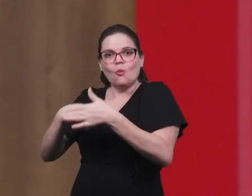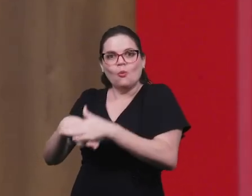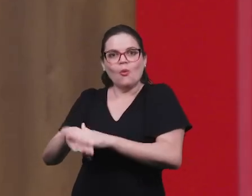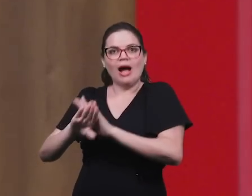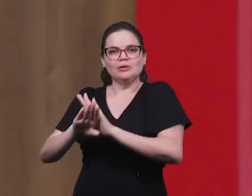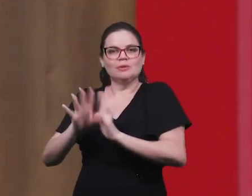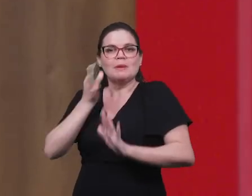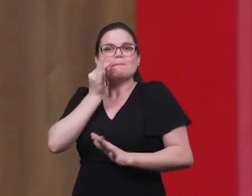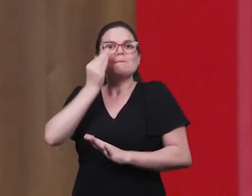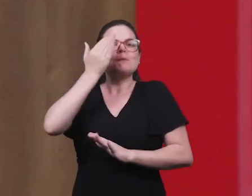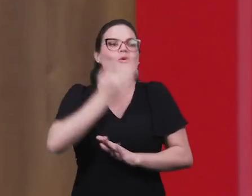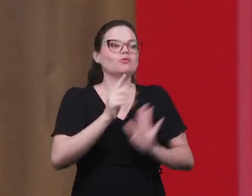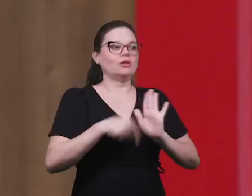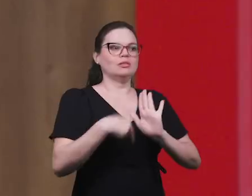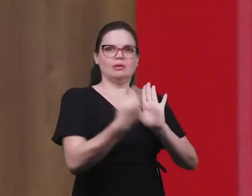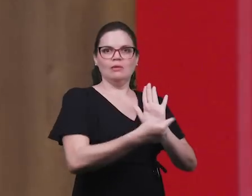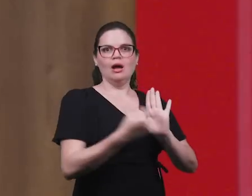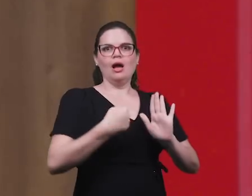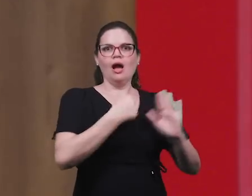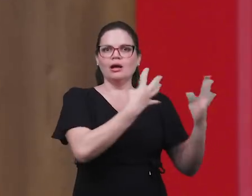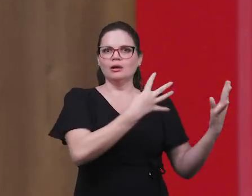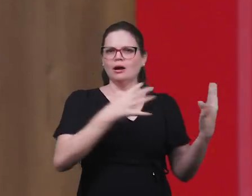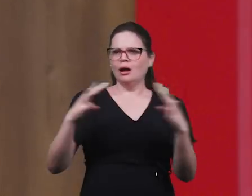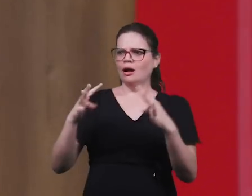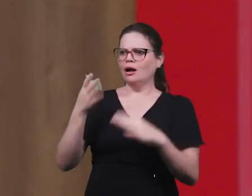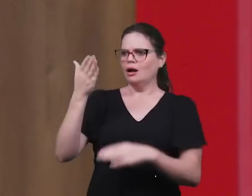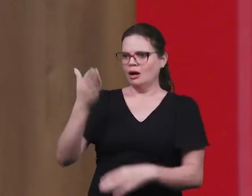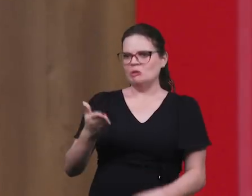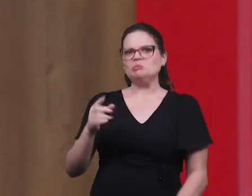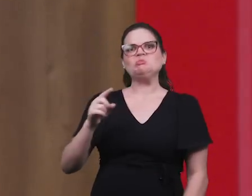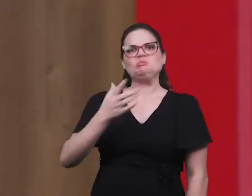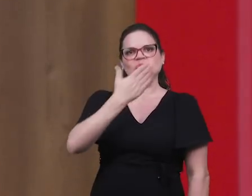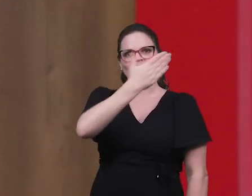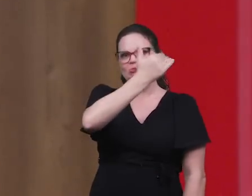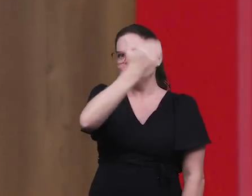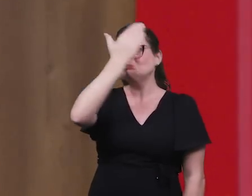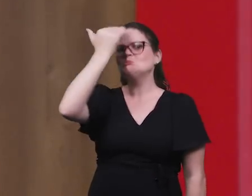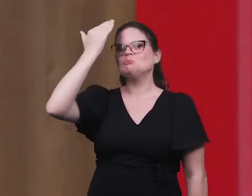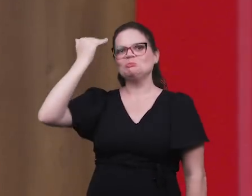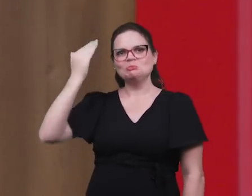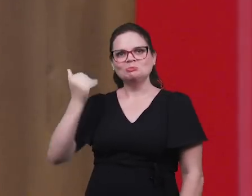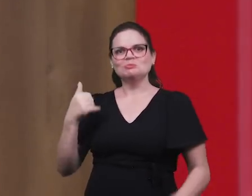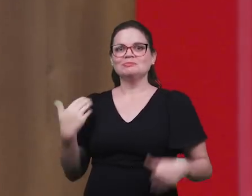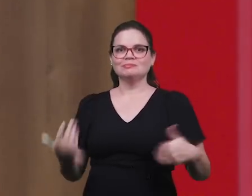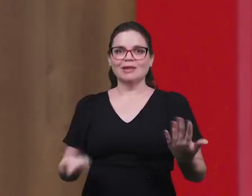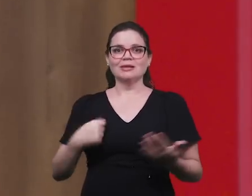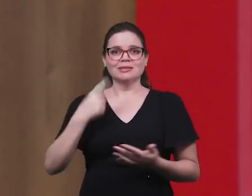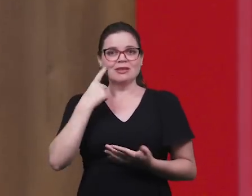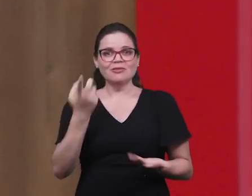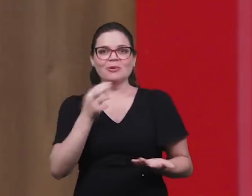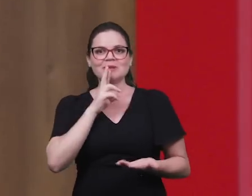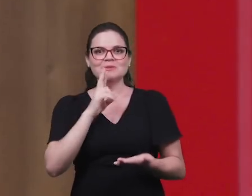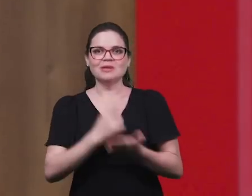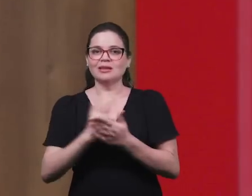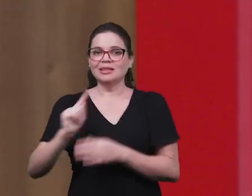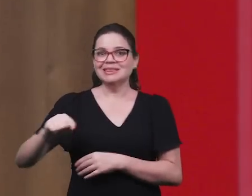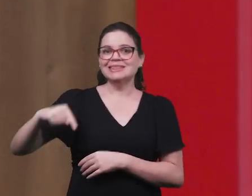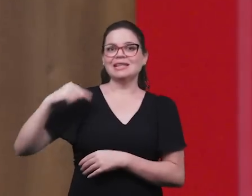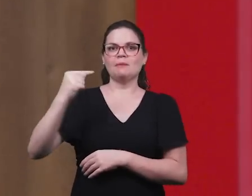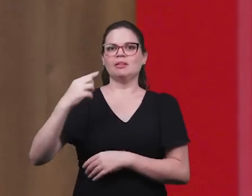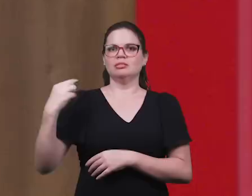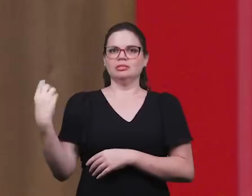que realmente tem a sabedoria de Deus no seu dia a dia. E aí está aí o resultado. Lá na frente, Davi